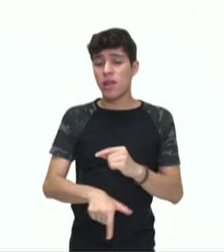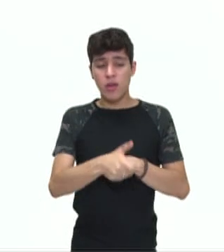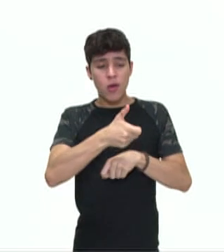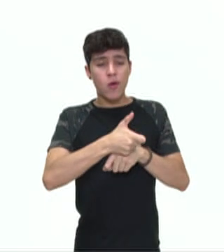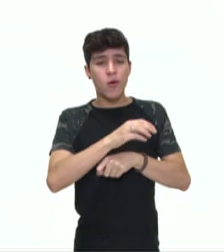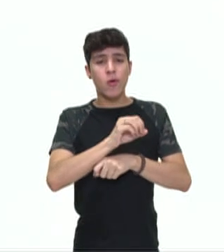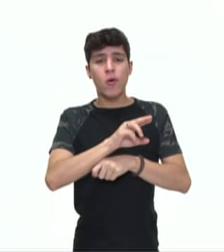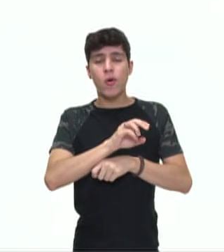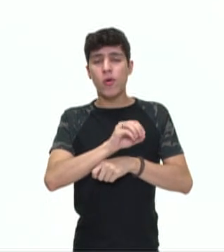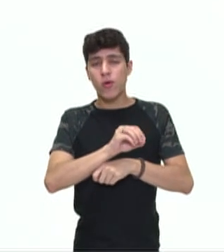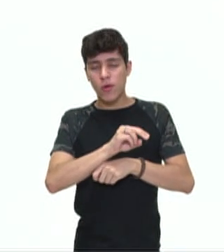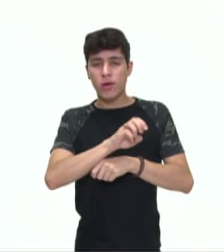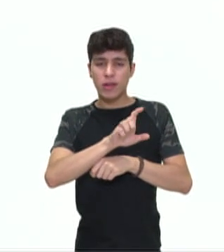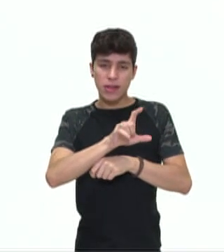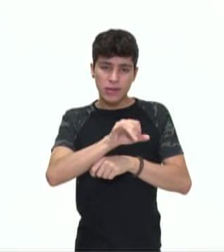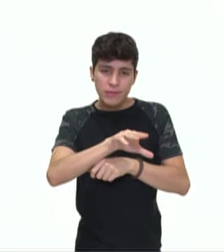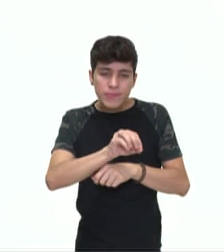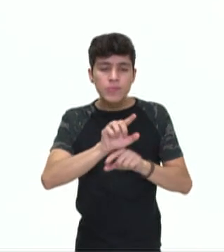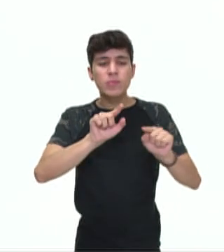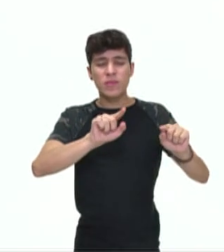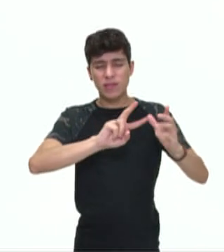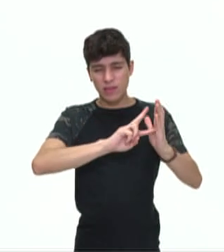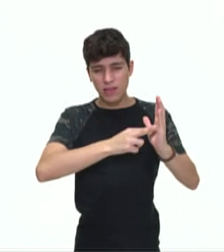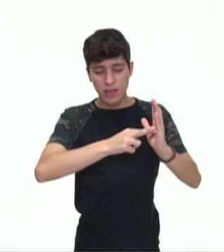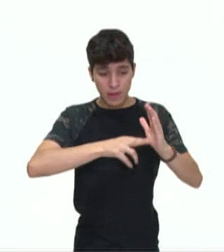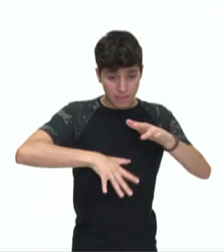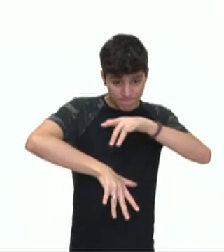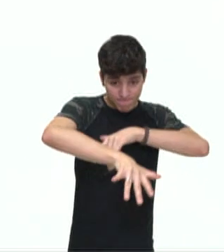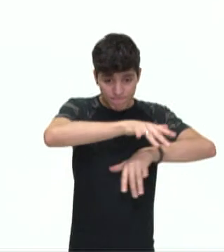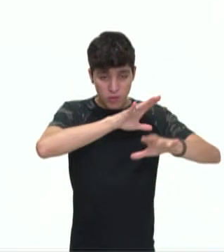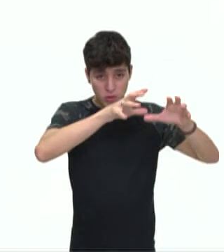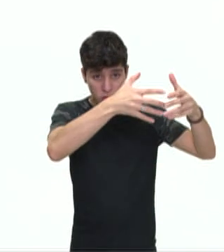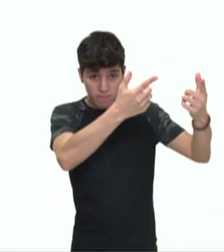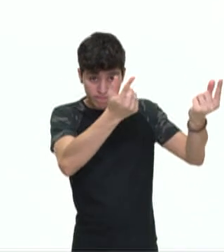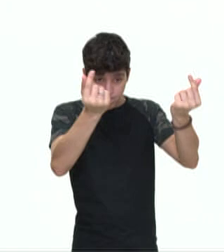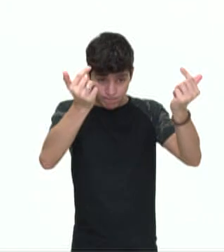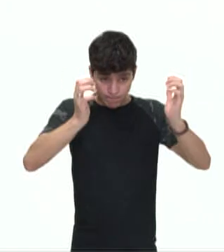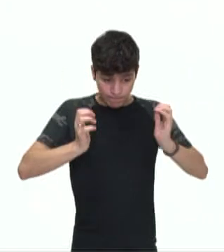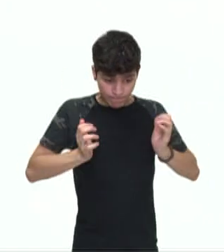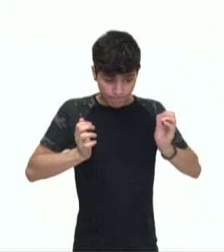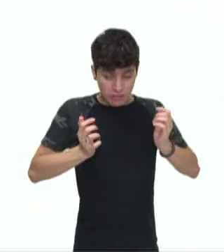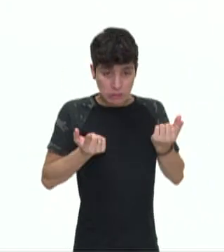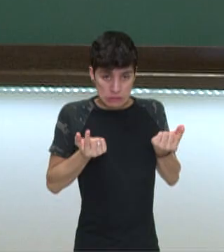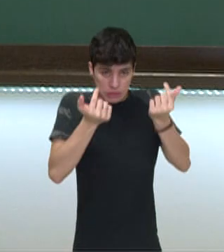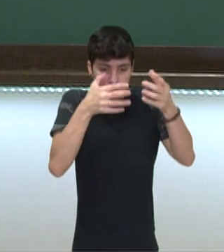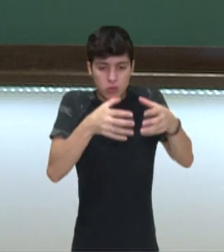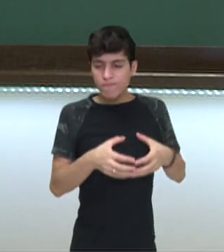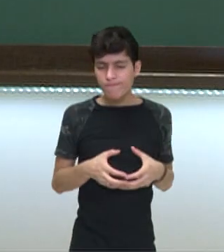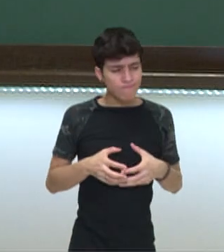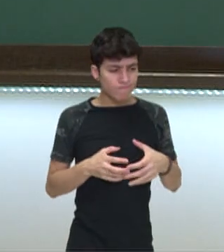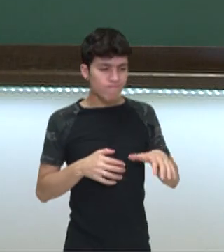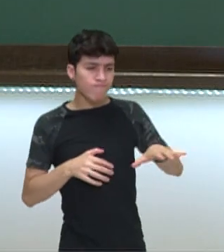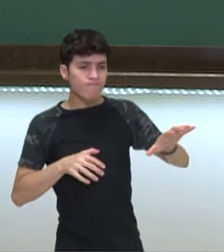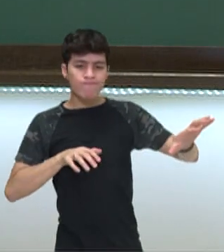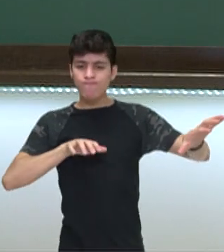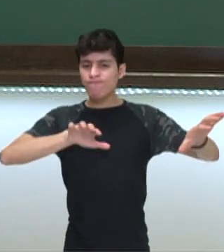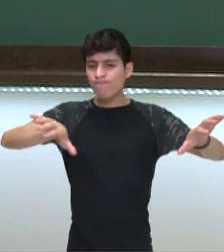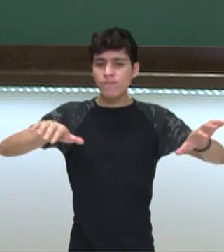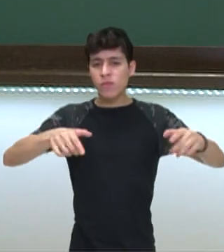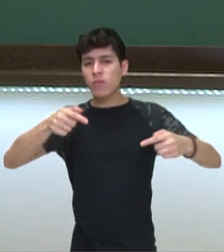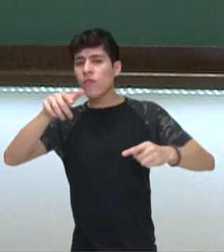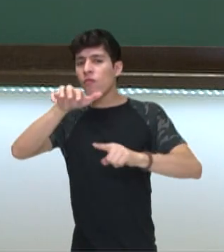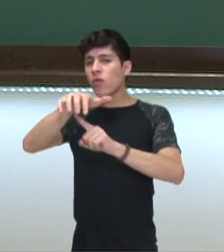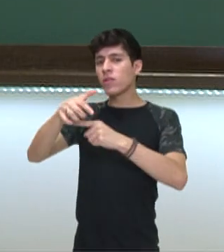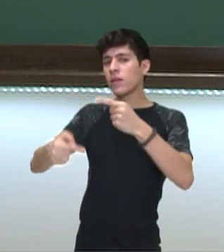coronelismo que vai ser o segundo várias pessoas elites regionais eles locais vão começar influenciar demais no